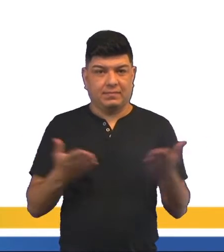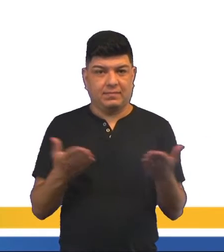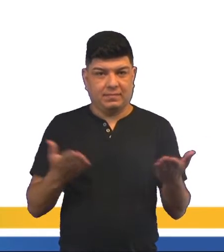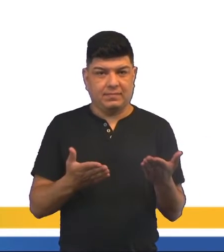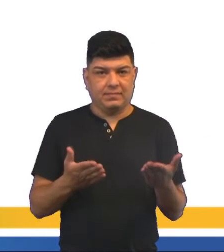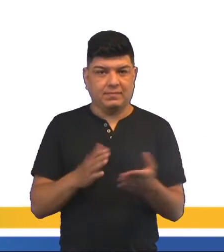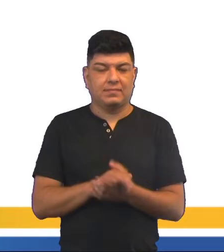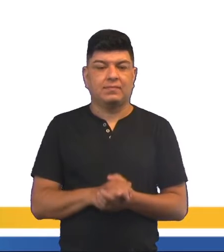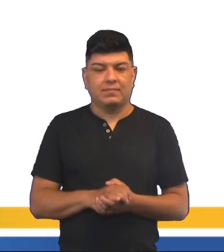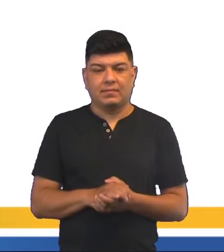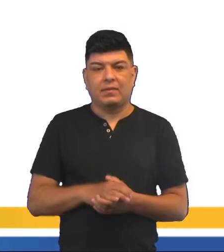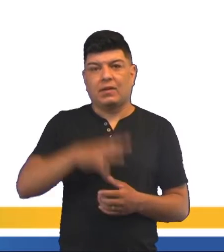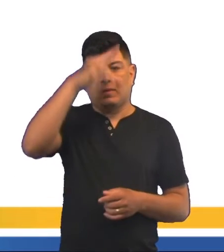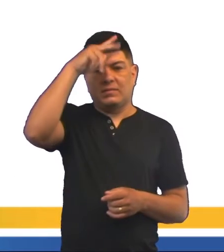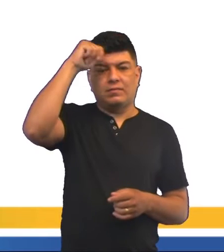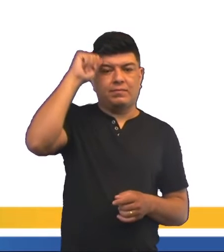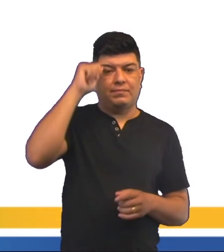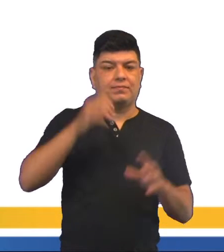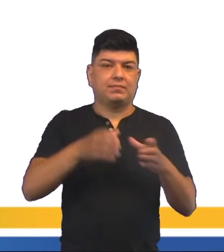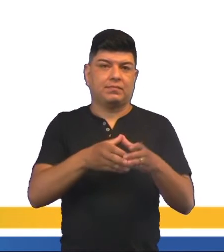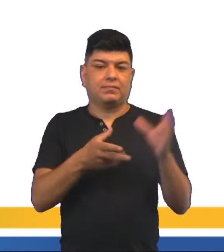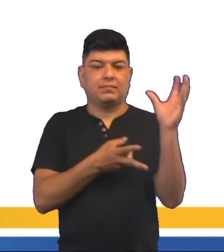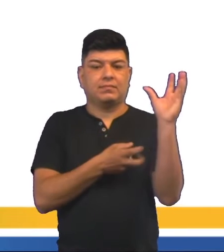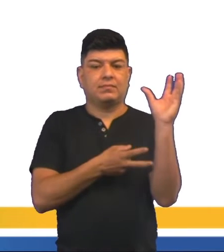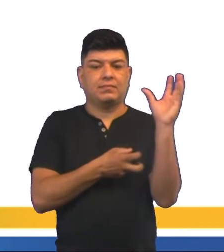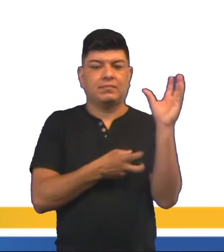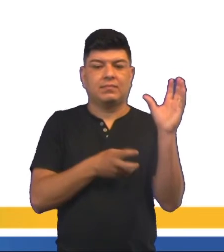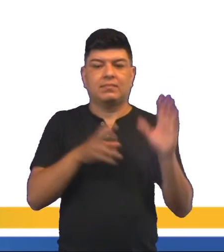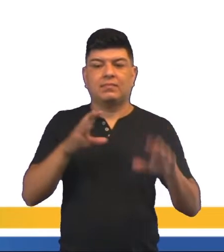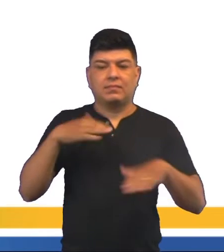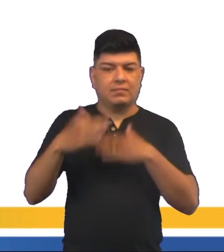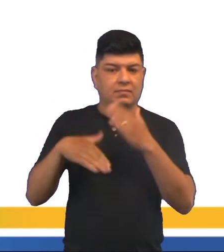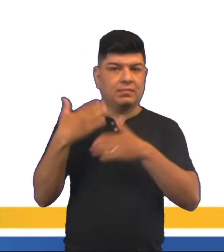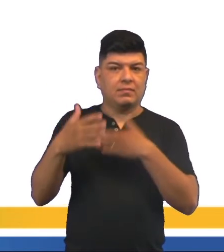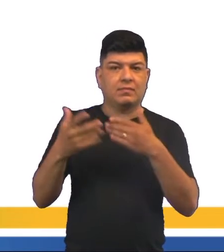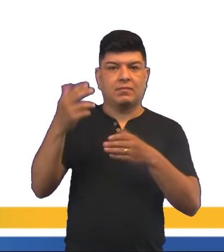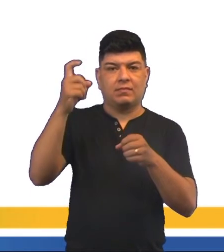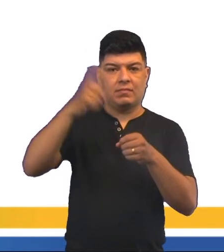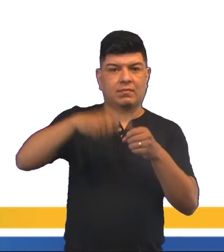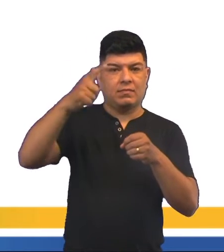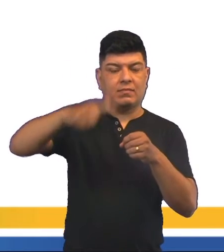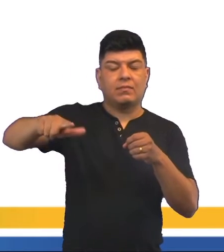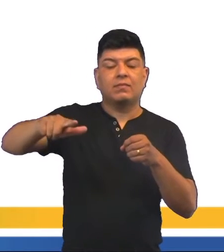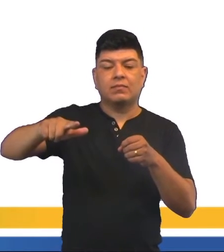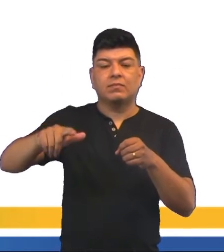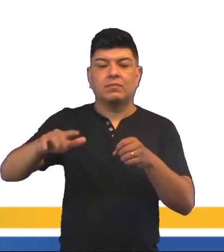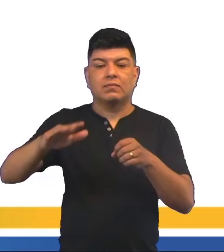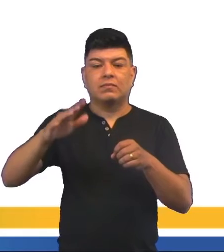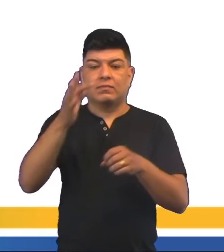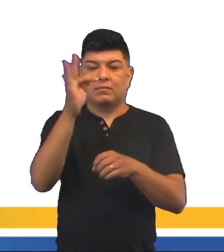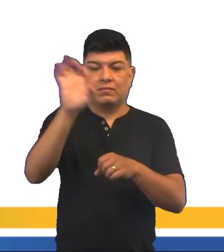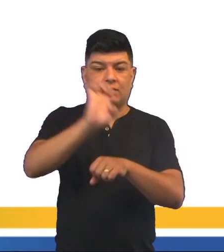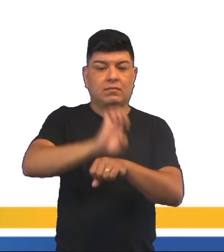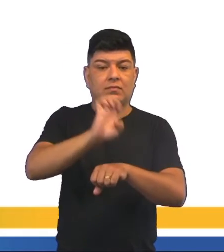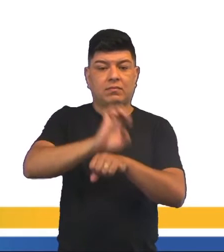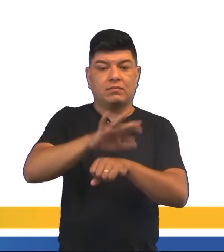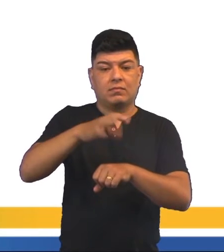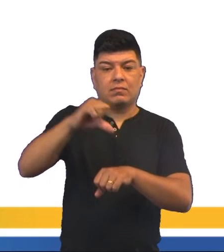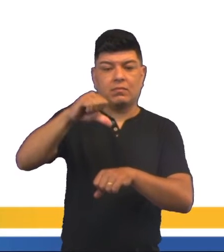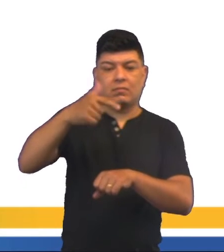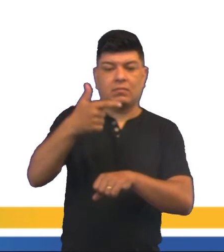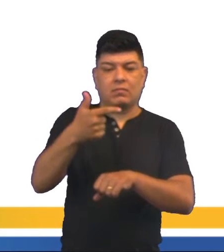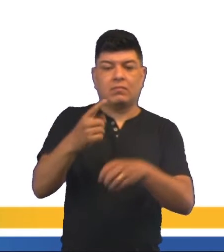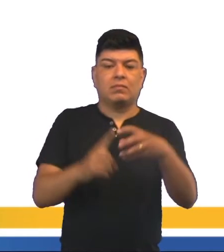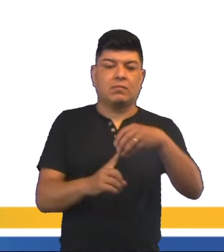Situação atual. Na Amazônia, as reservas extrativistas e reservas de desenvolvimento sustentáveis, federais e estaduais,